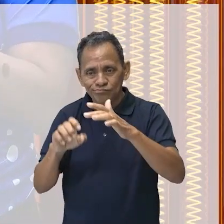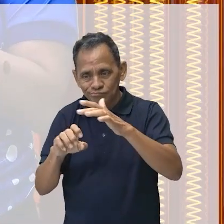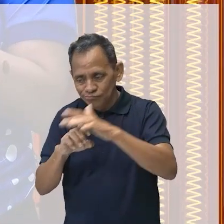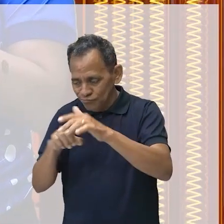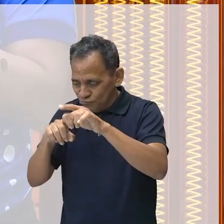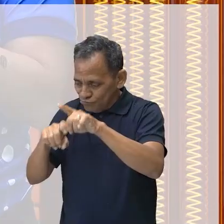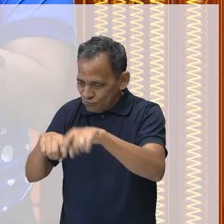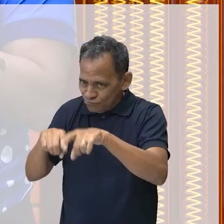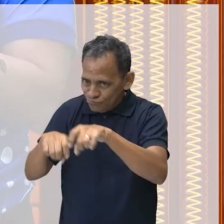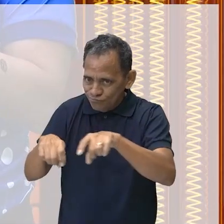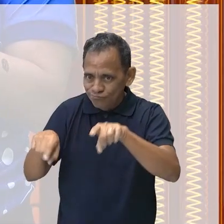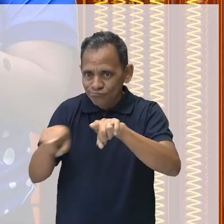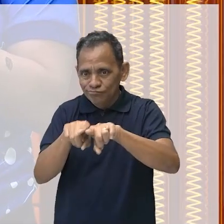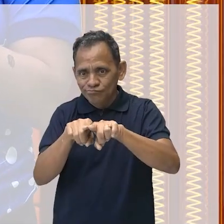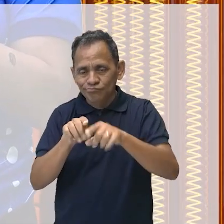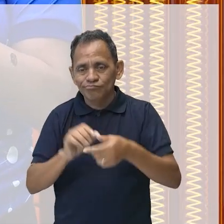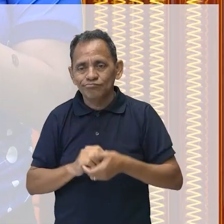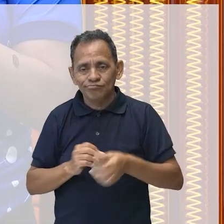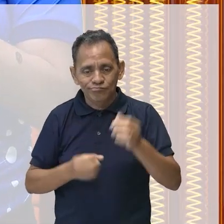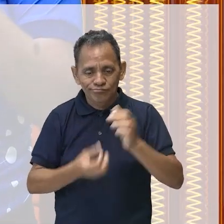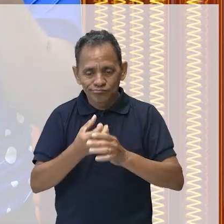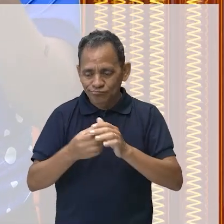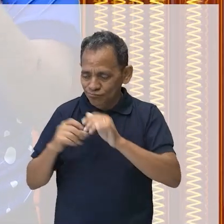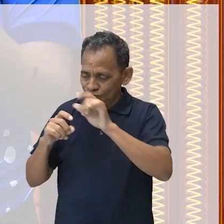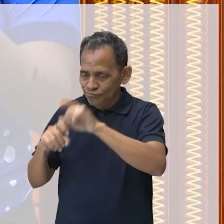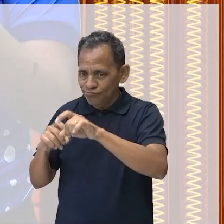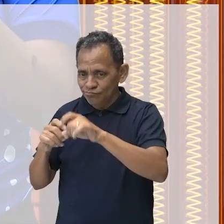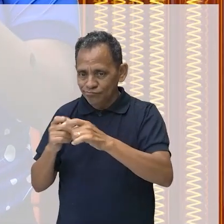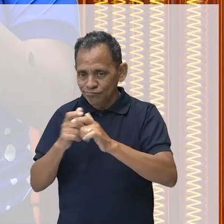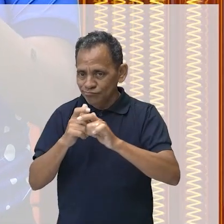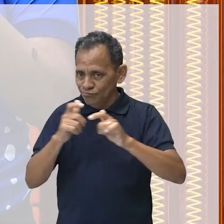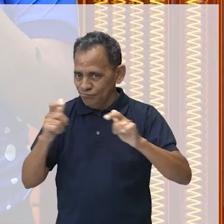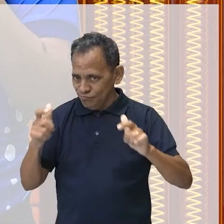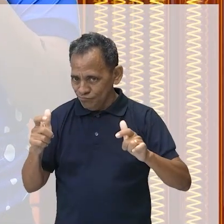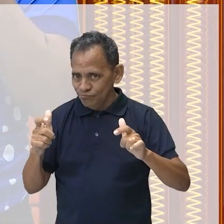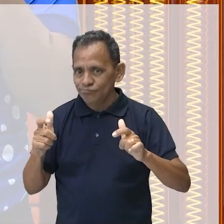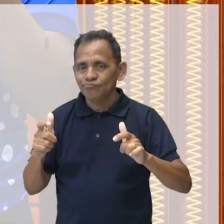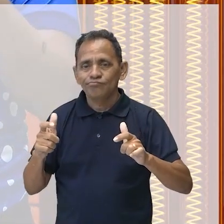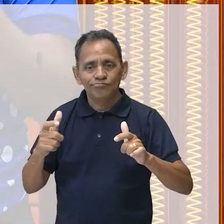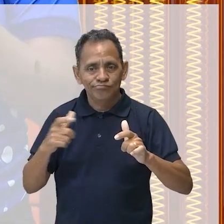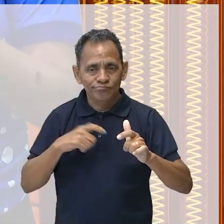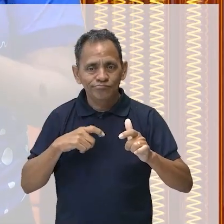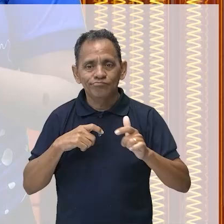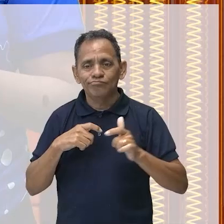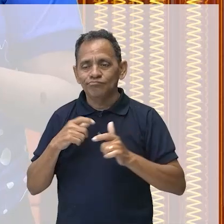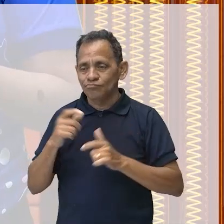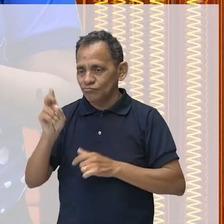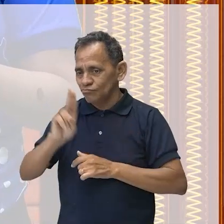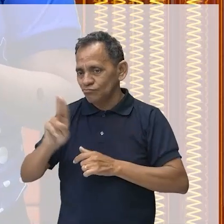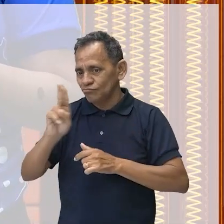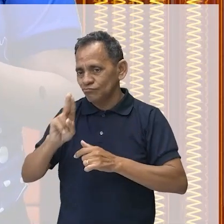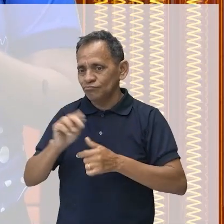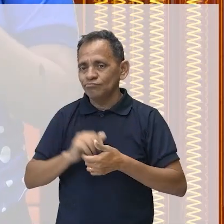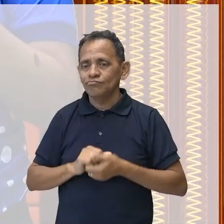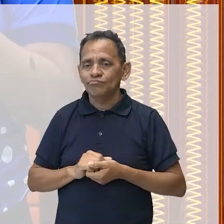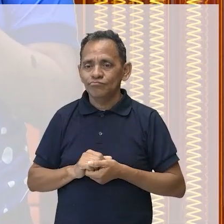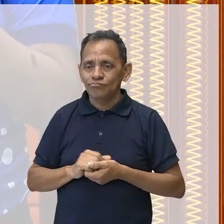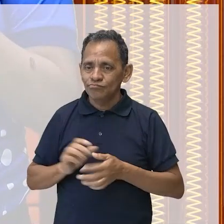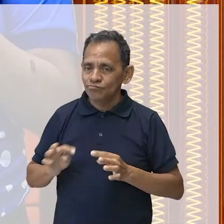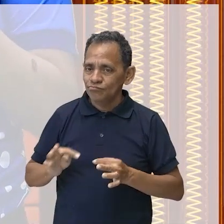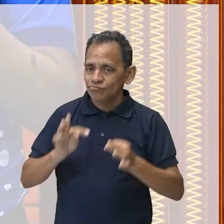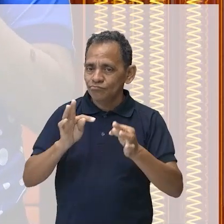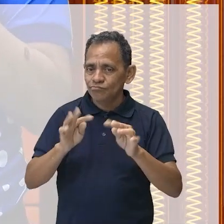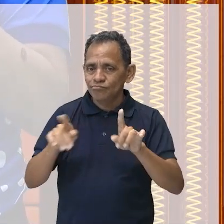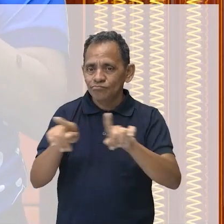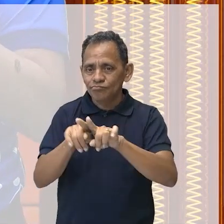uma produção agrícola em larga escala, né, que acaba utilizando a modernidade, ela acaba